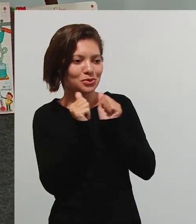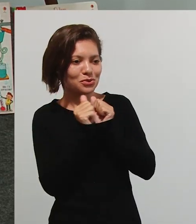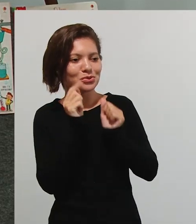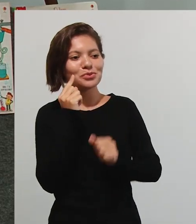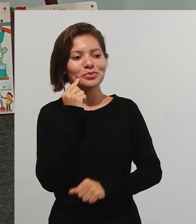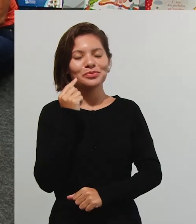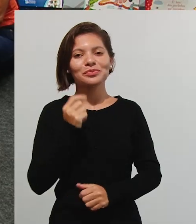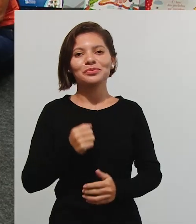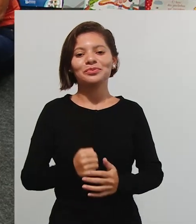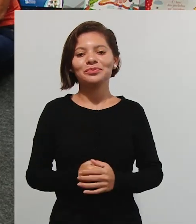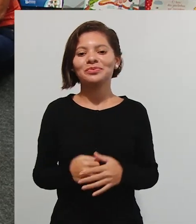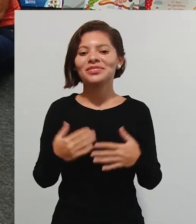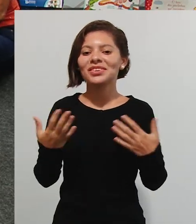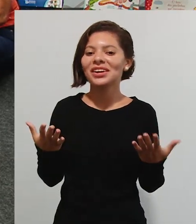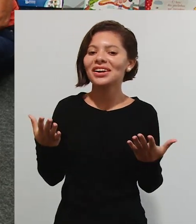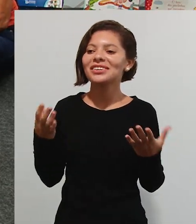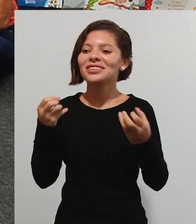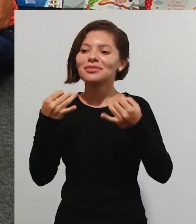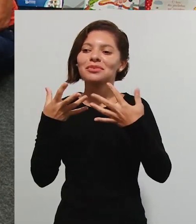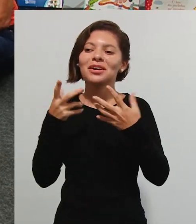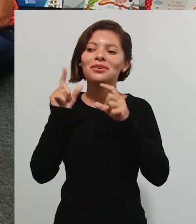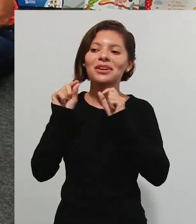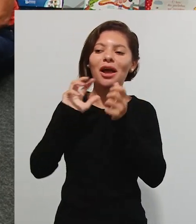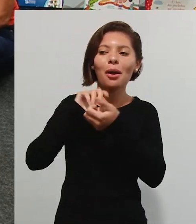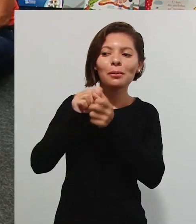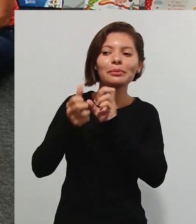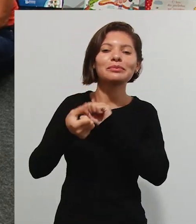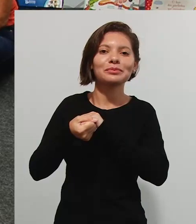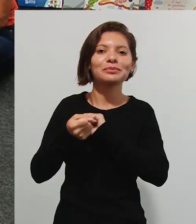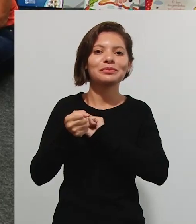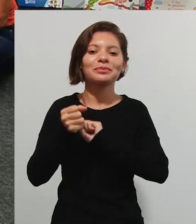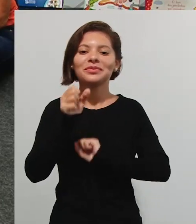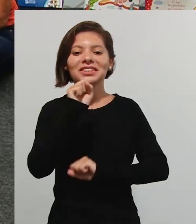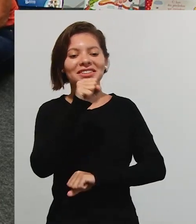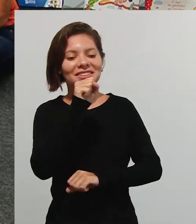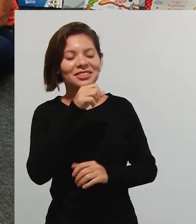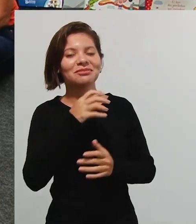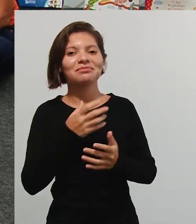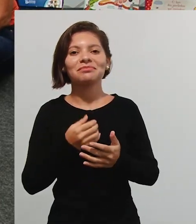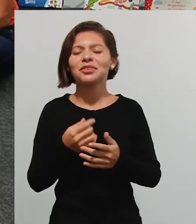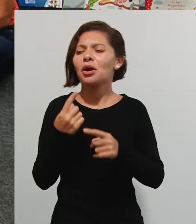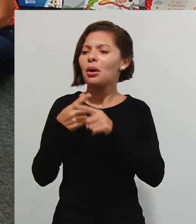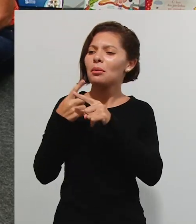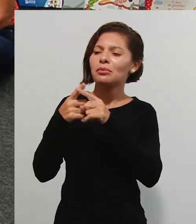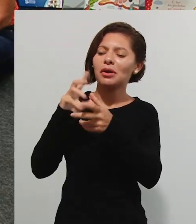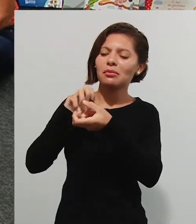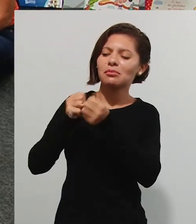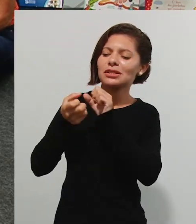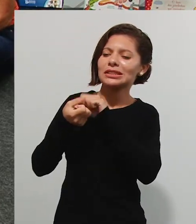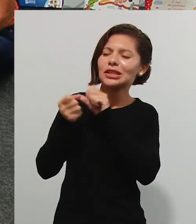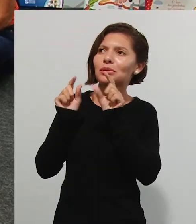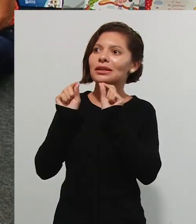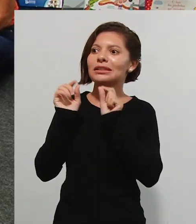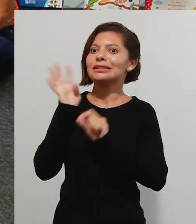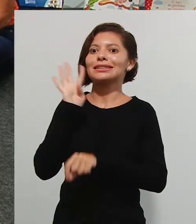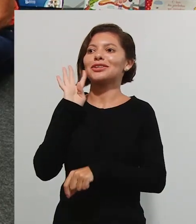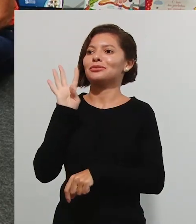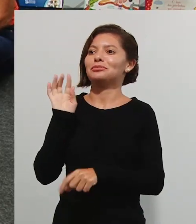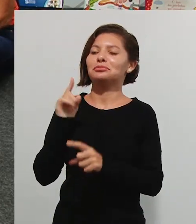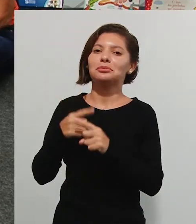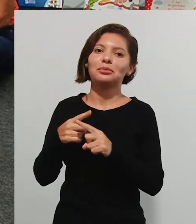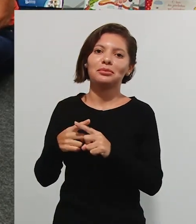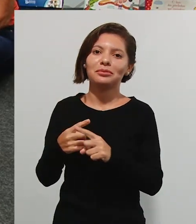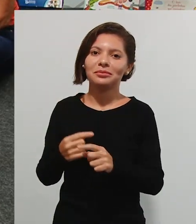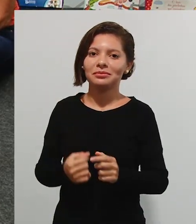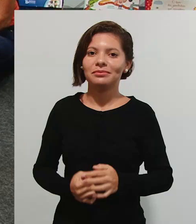Anabela. Aí a gente então vai falar sobre massinha de modelar. Exatamente, Anabela. Por que massinha de modelar é assim tão